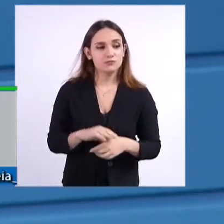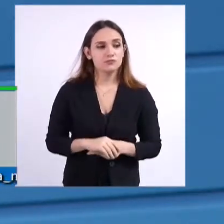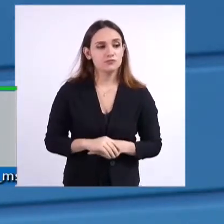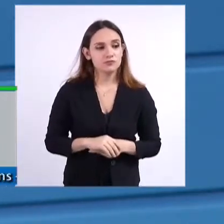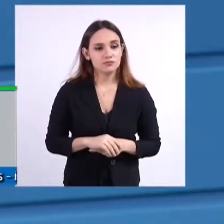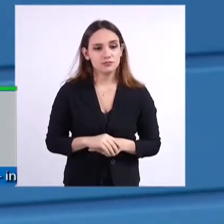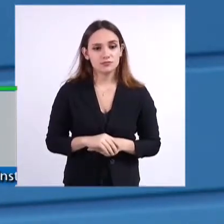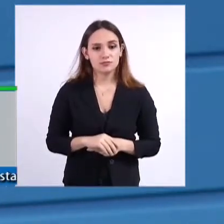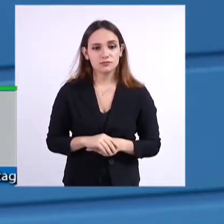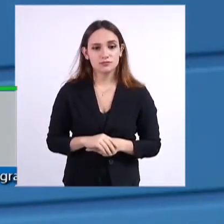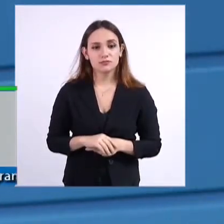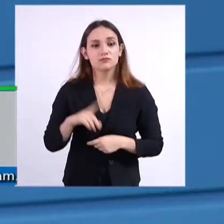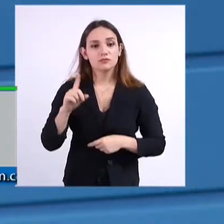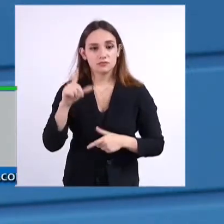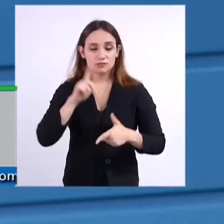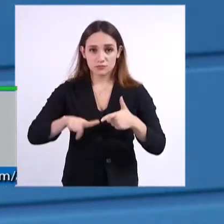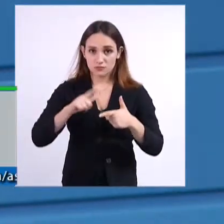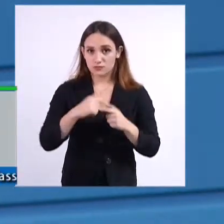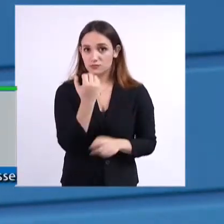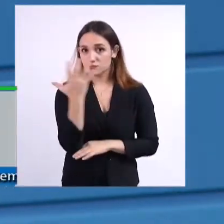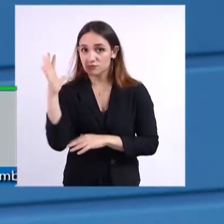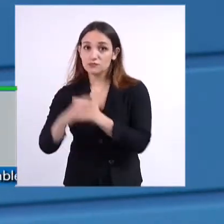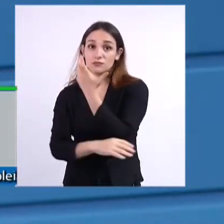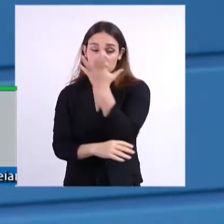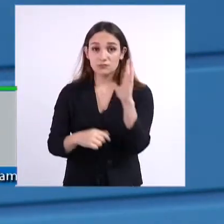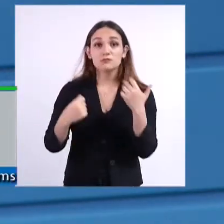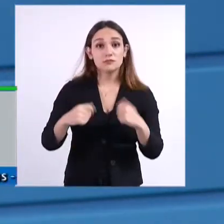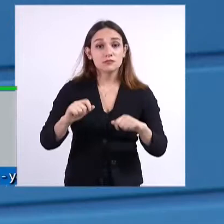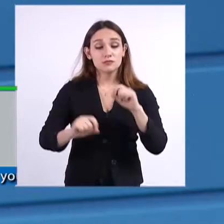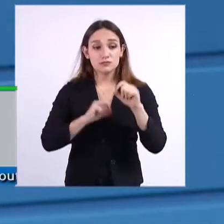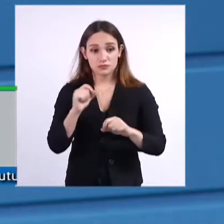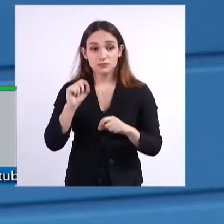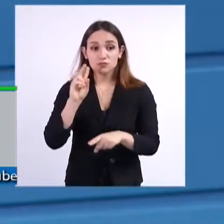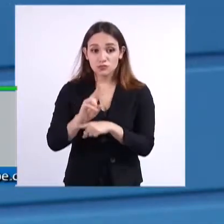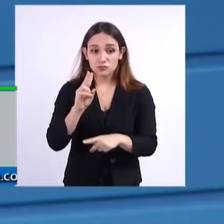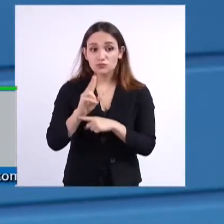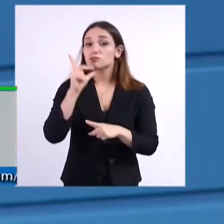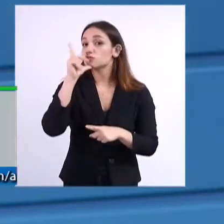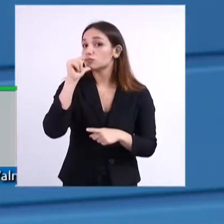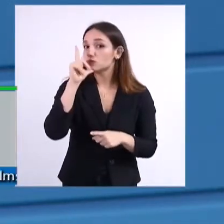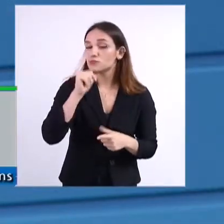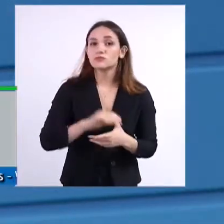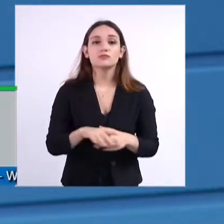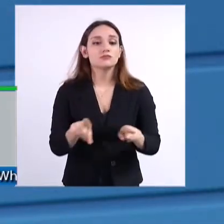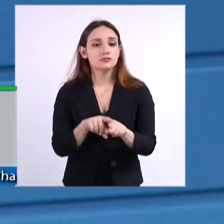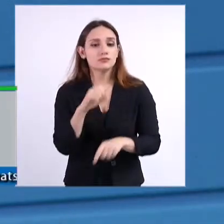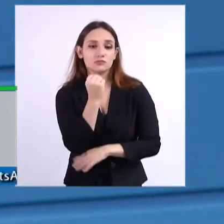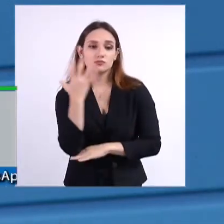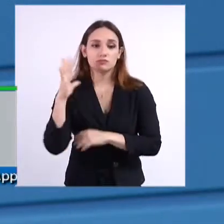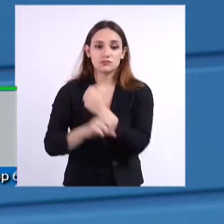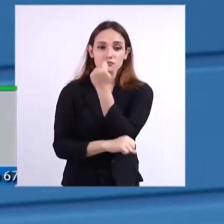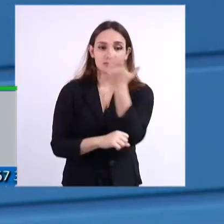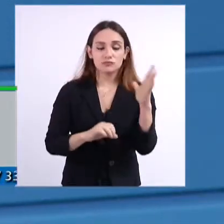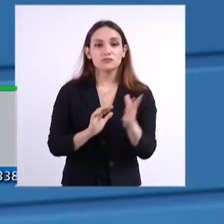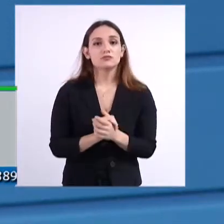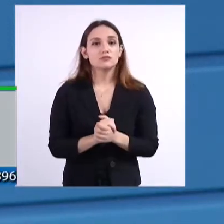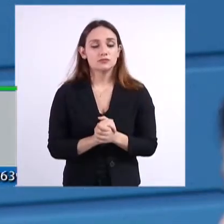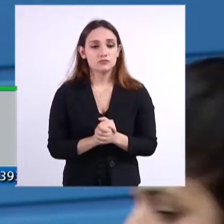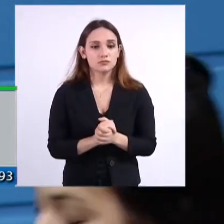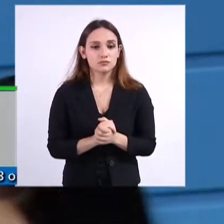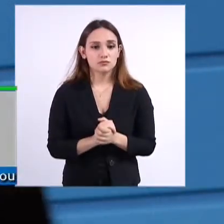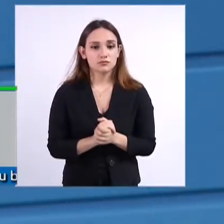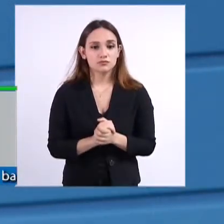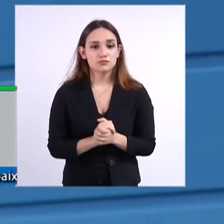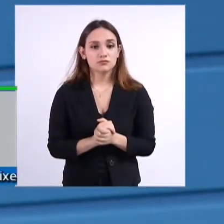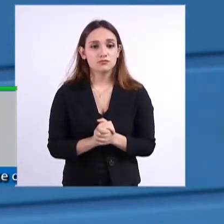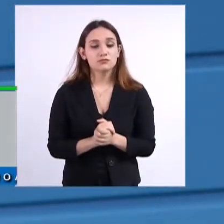justamente das questões ambientais. É importante que a gente saiba que a preservação da água, da natureza, que a gente possa, então,